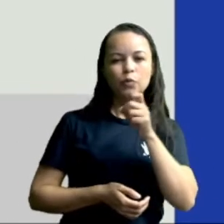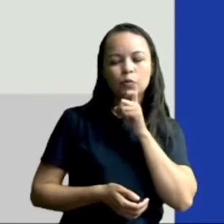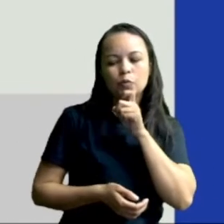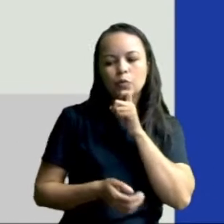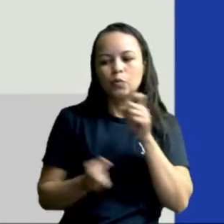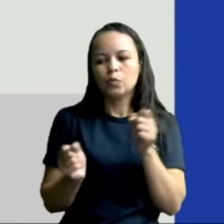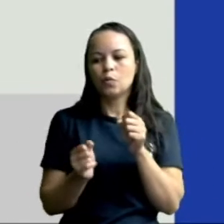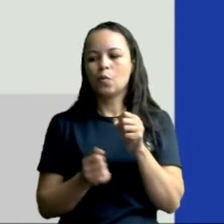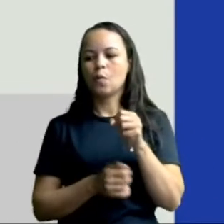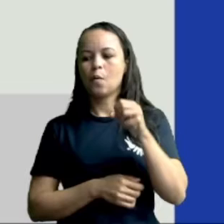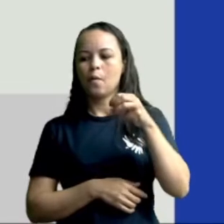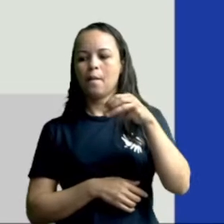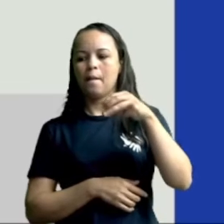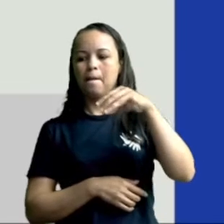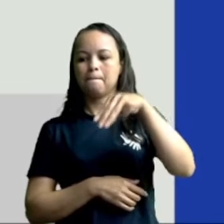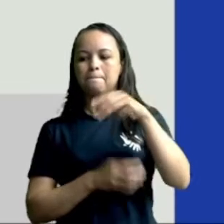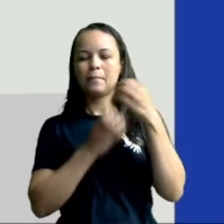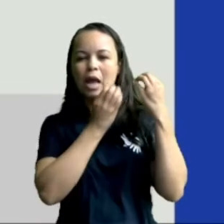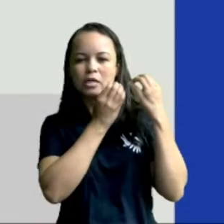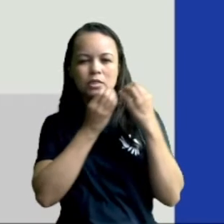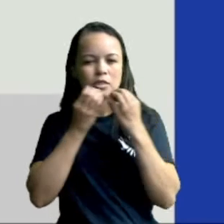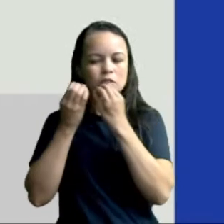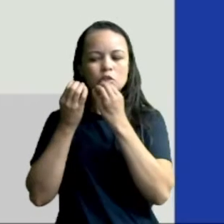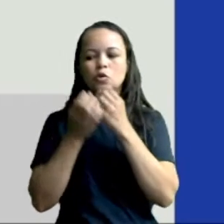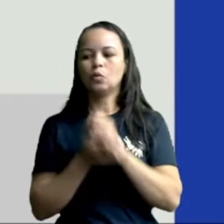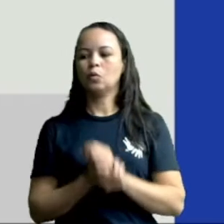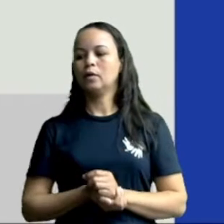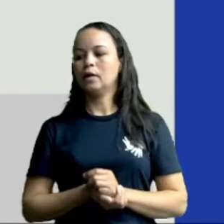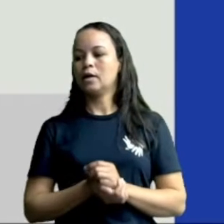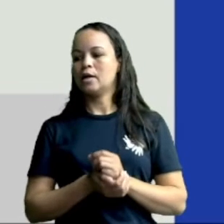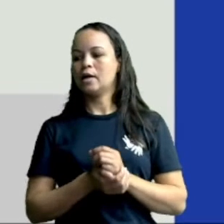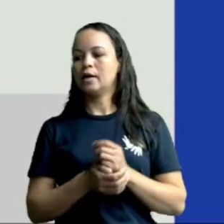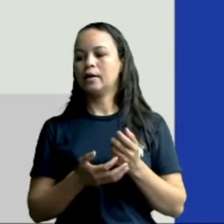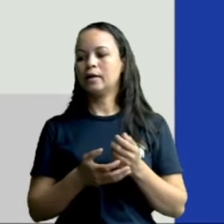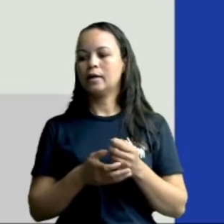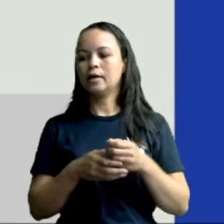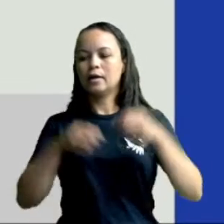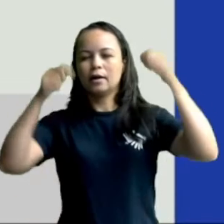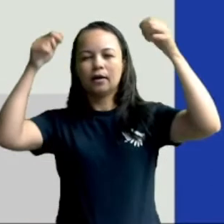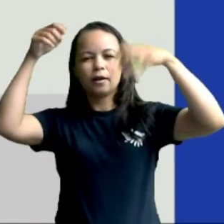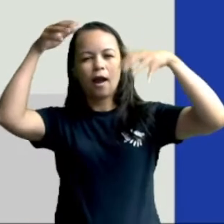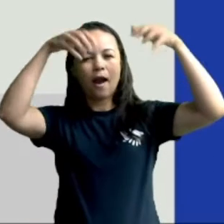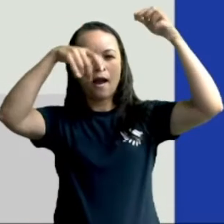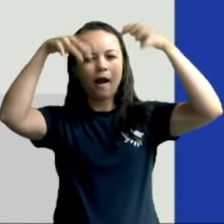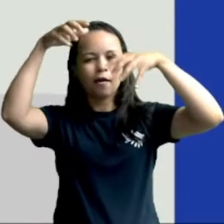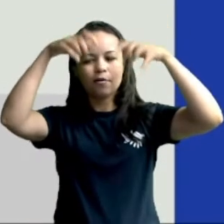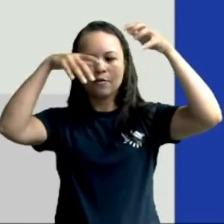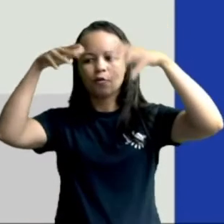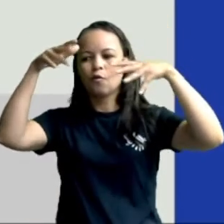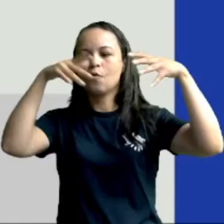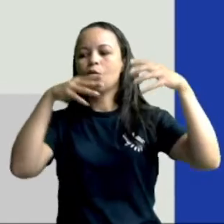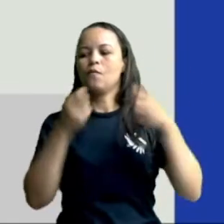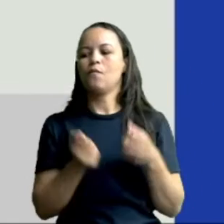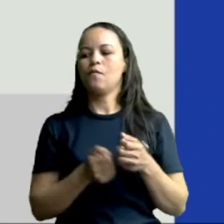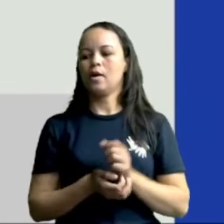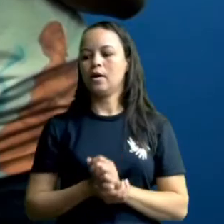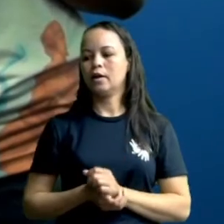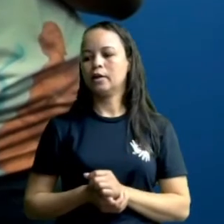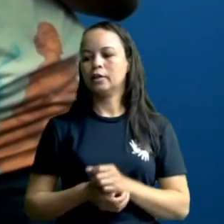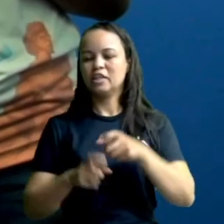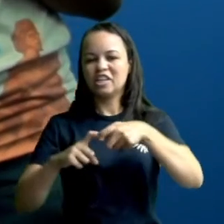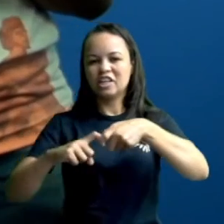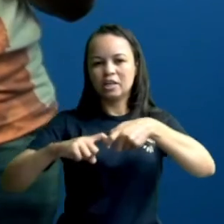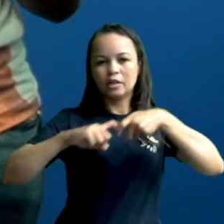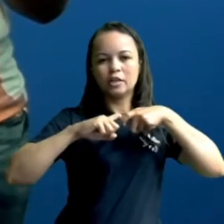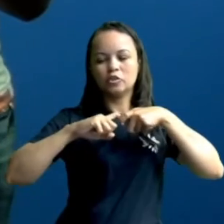garoa, grua, contínua, país. Então, sempre que eu tiver esse hiato, que são essas